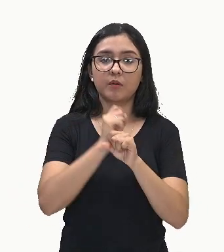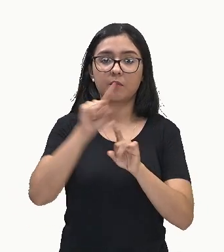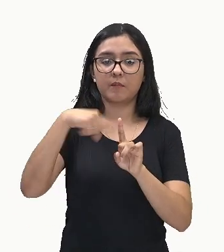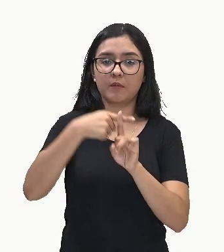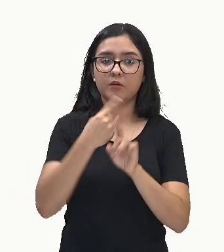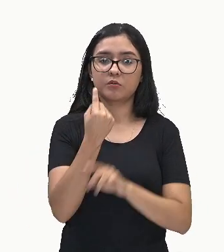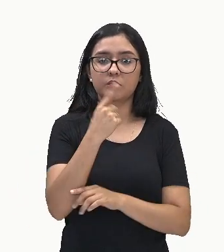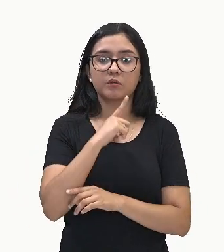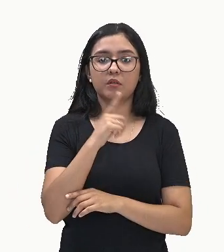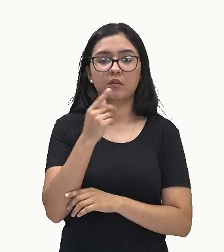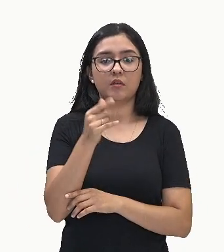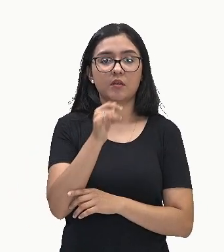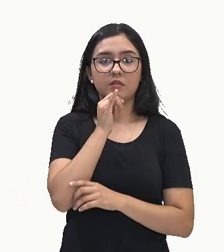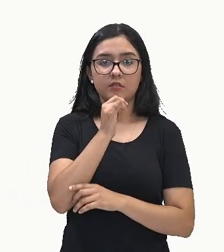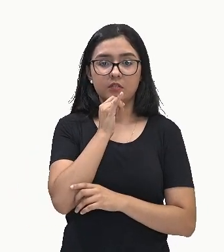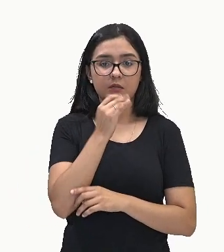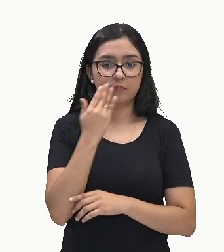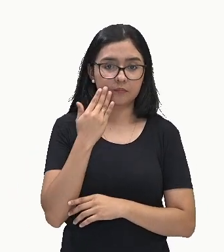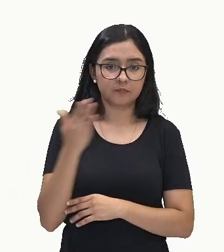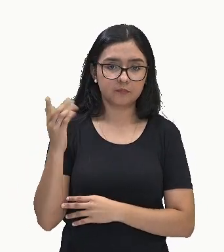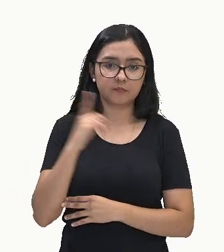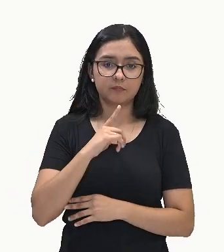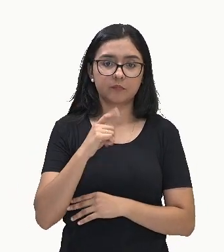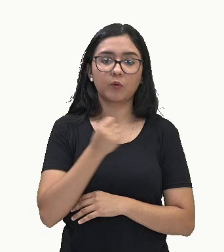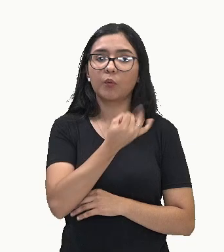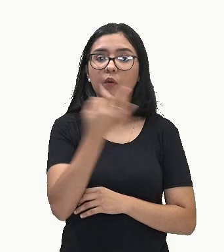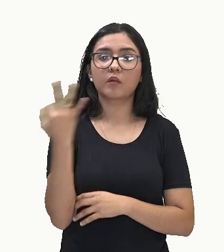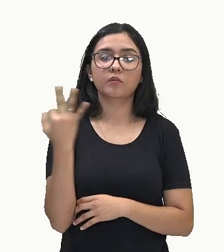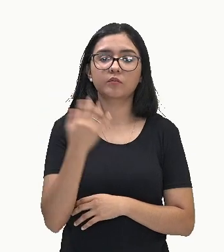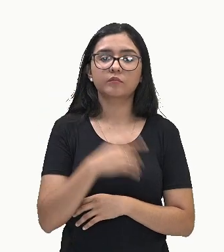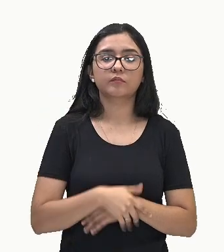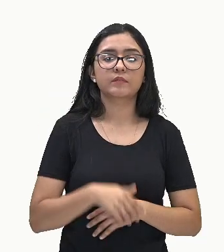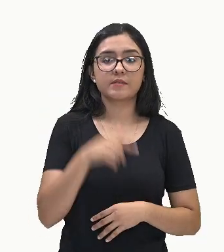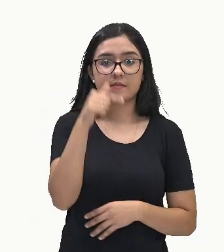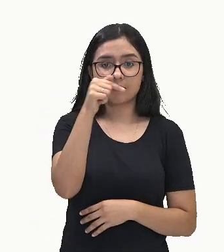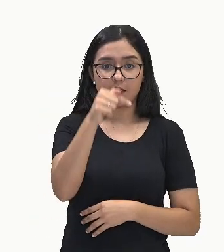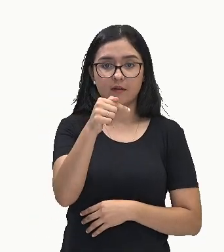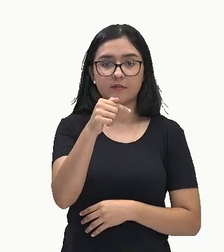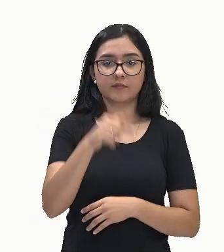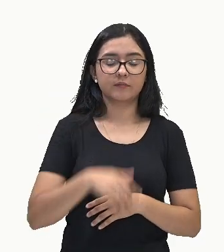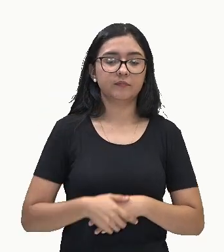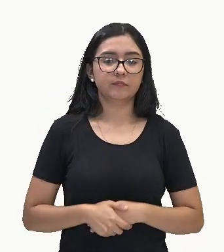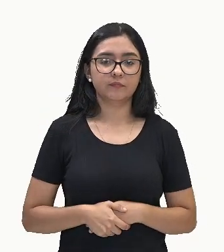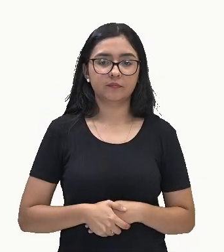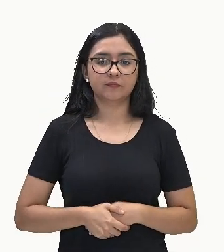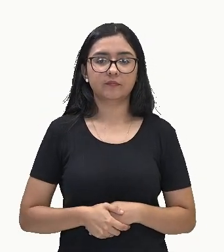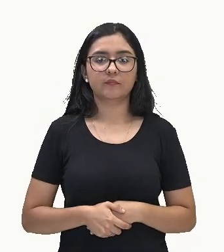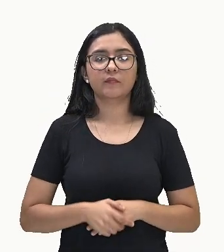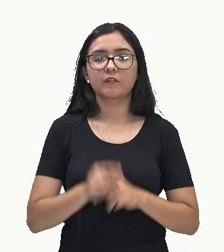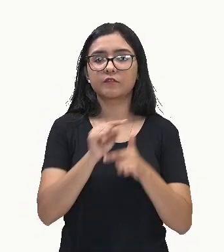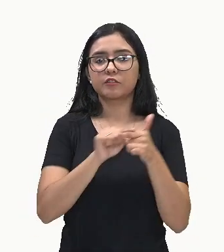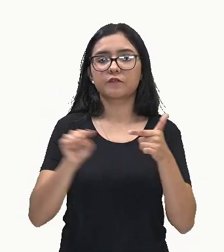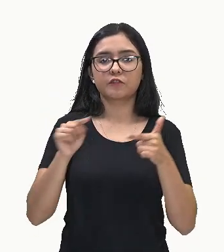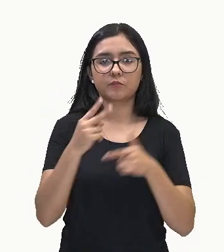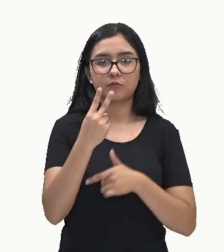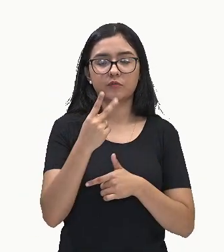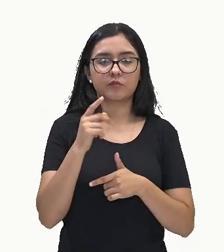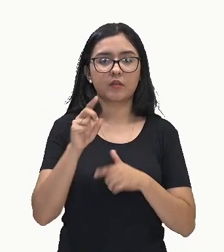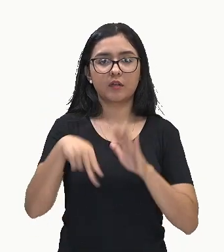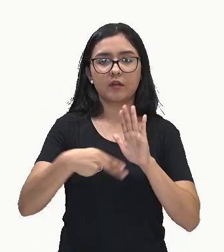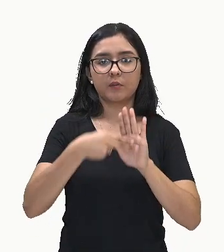caso Aqui nós temos Quantos elementos sete elementos né aí Divide por 2 dá